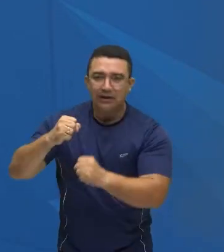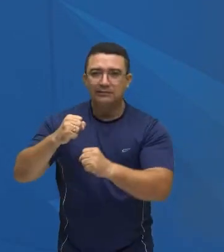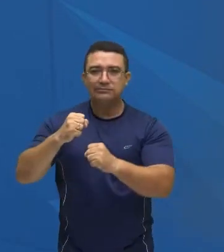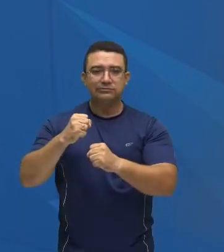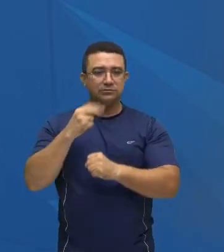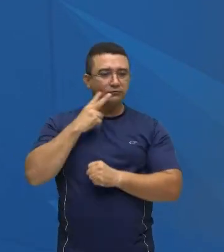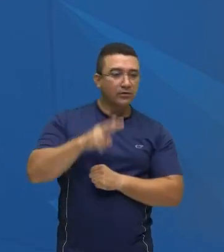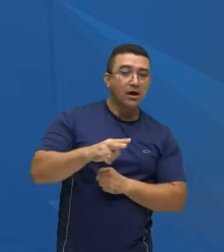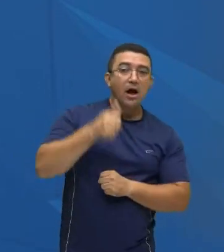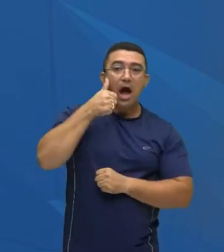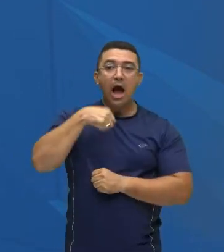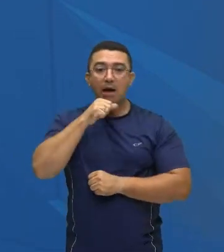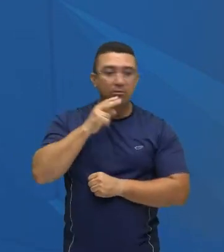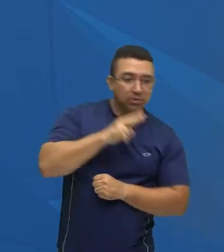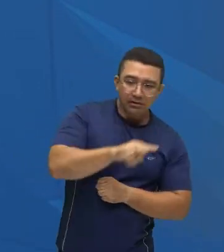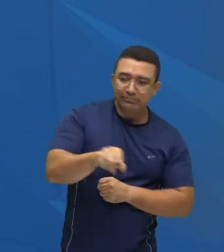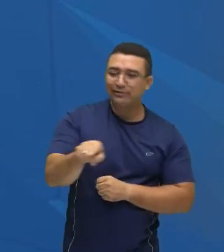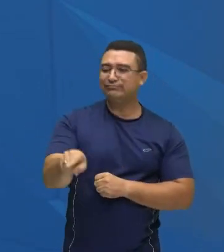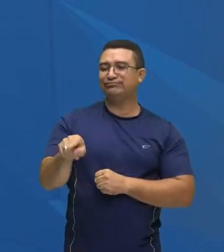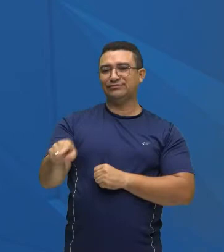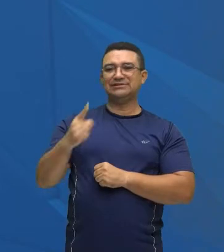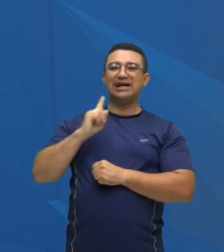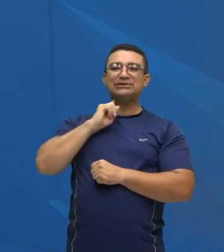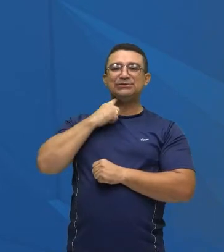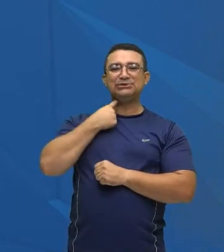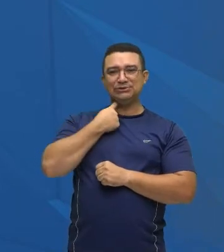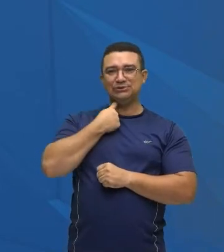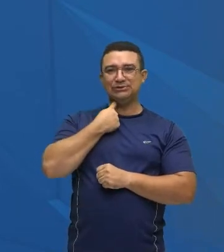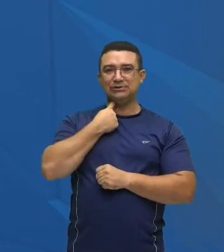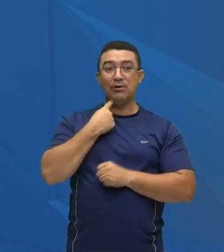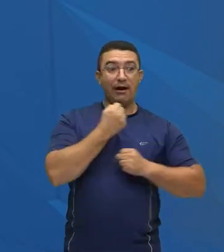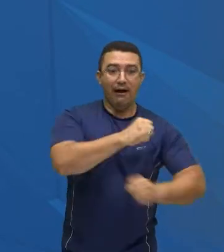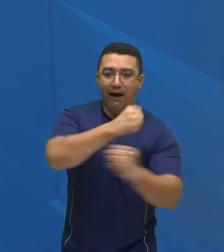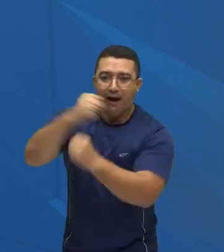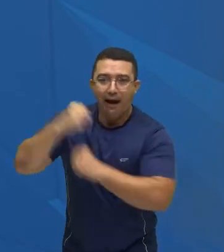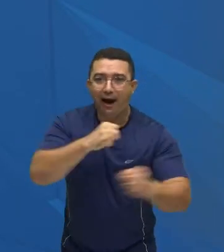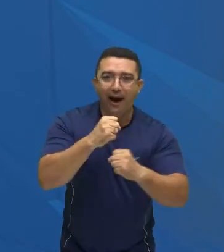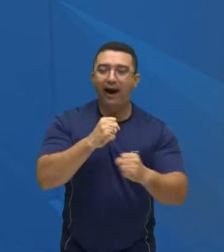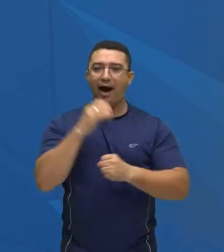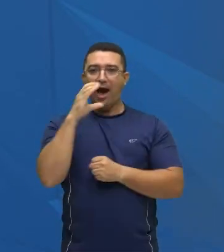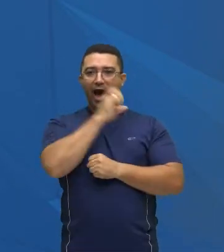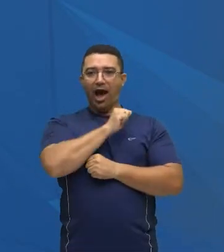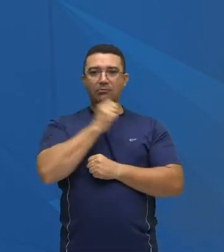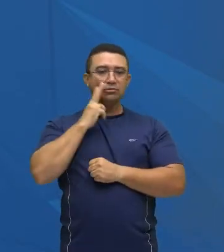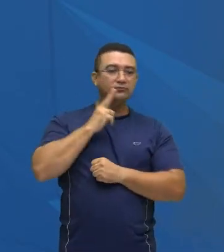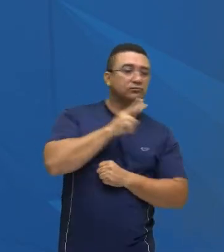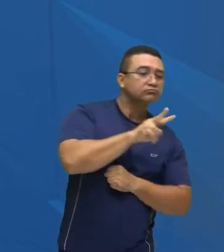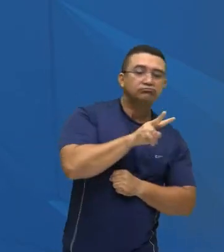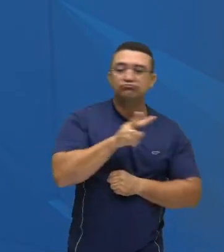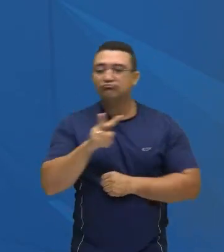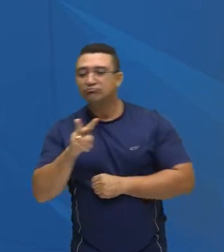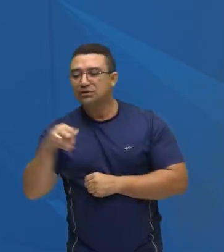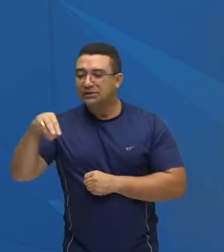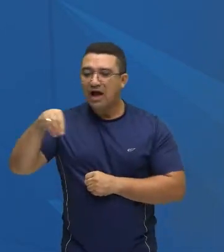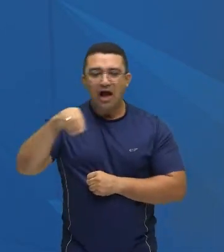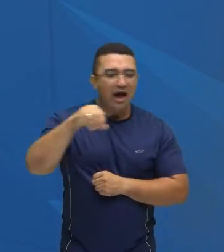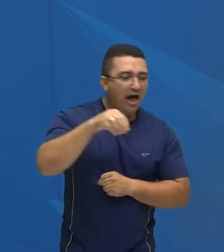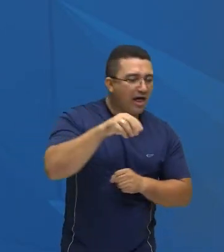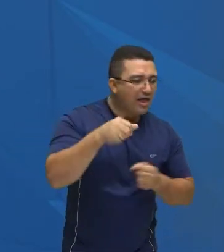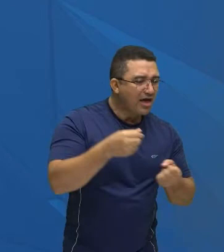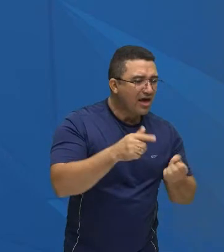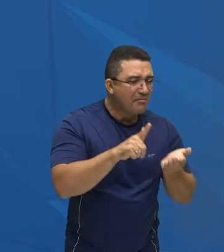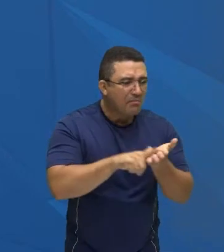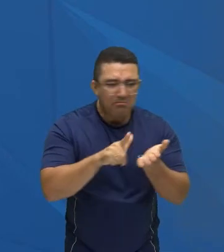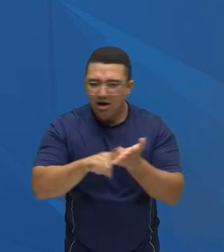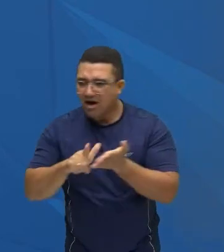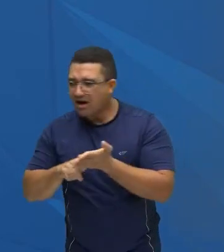você só vai se você varrer a casa. Aí a gente começa a varrer rápido tudo e tal, quando vai ver ali nos cantinhos, né, tem uma areinha ali, tem um papelzinho